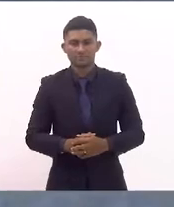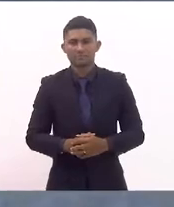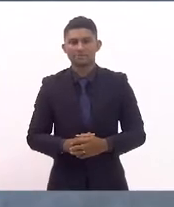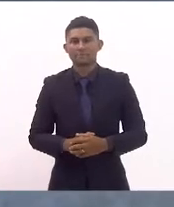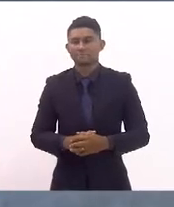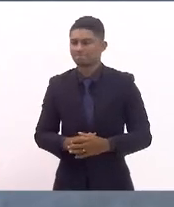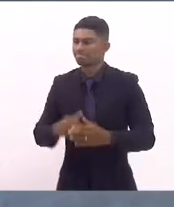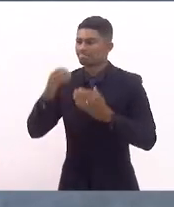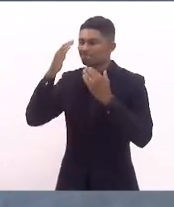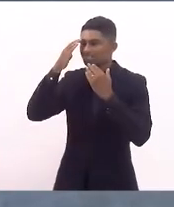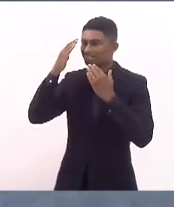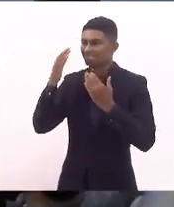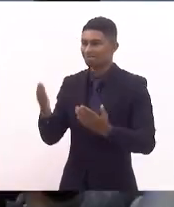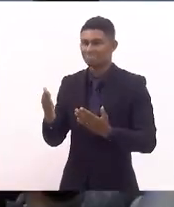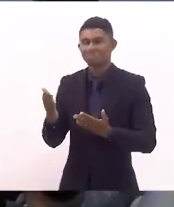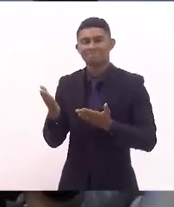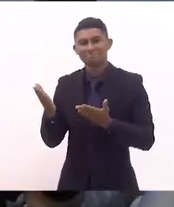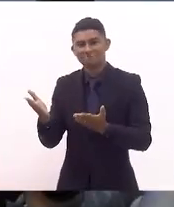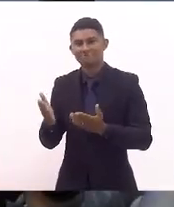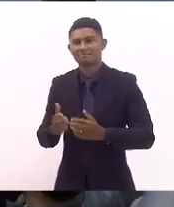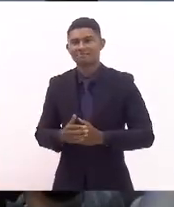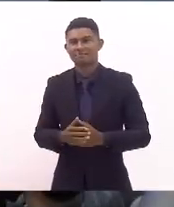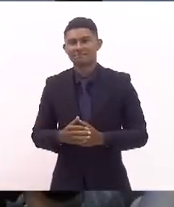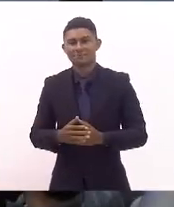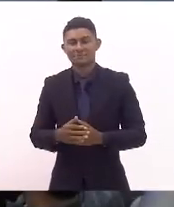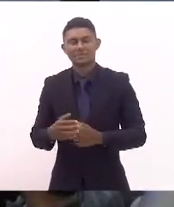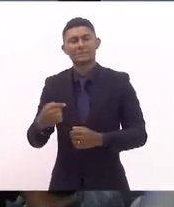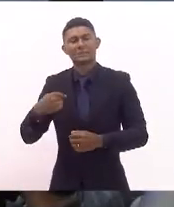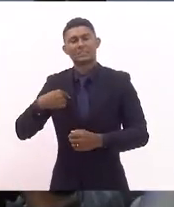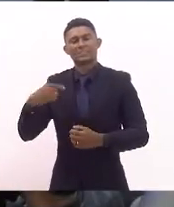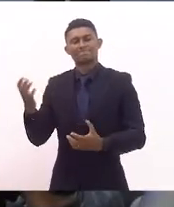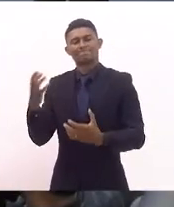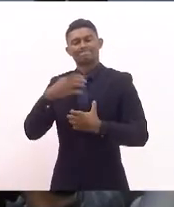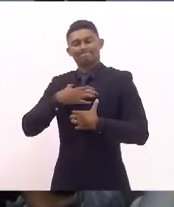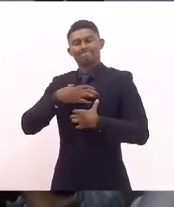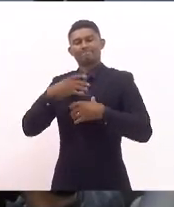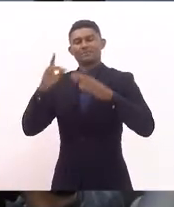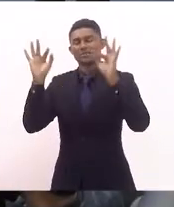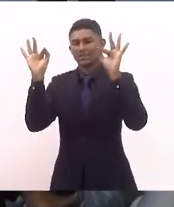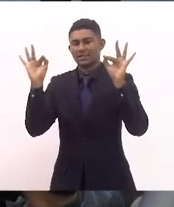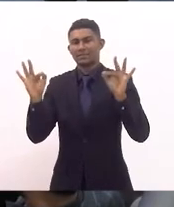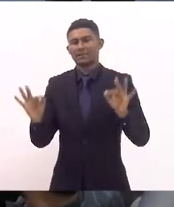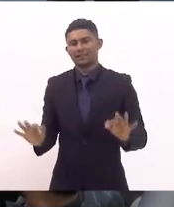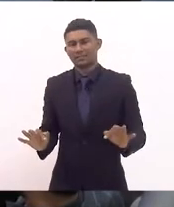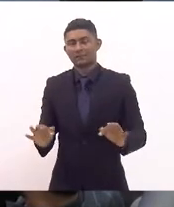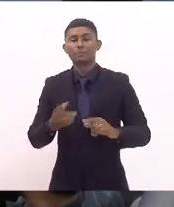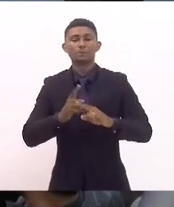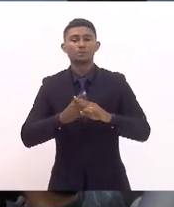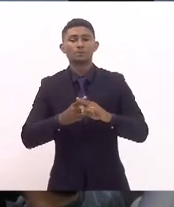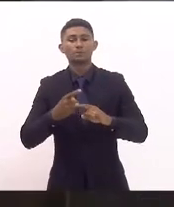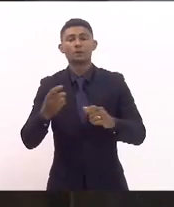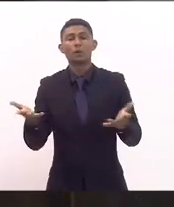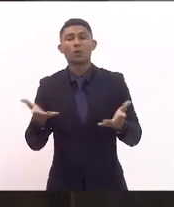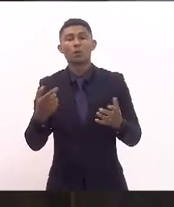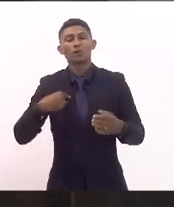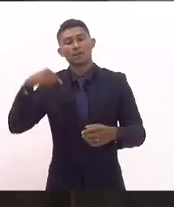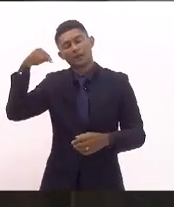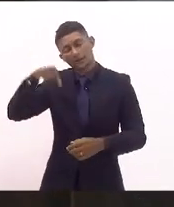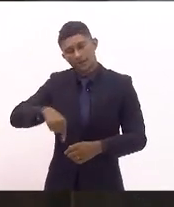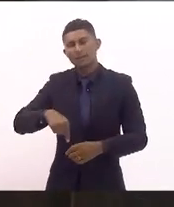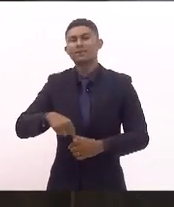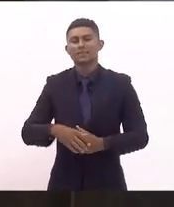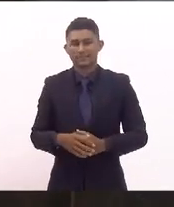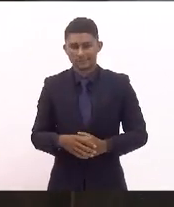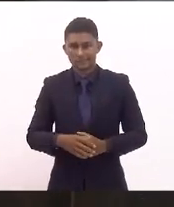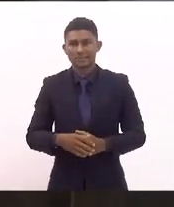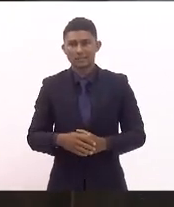Obrigado, doutor Flávio. Eu que me sinto muito feliz e honrado estar aqui nessa noite, ter